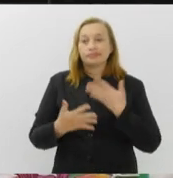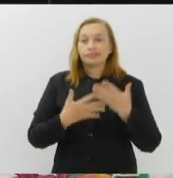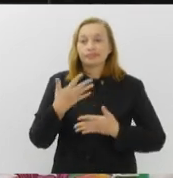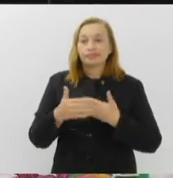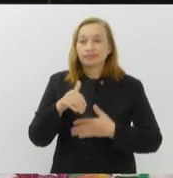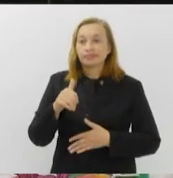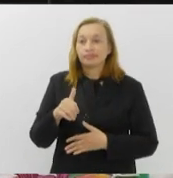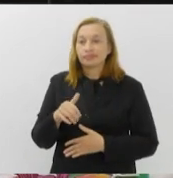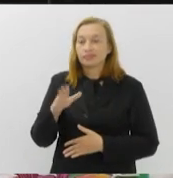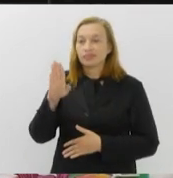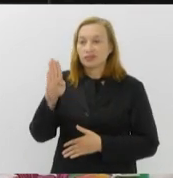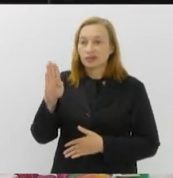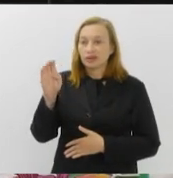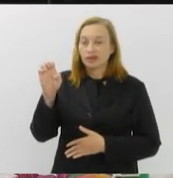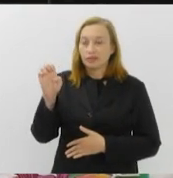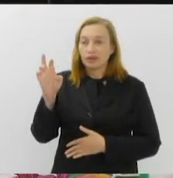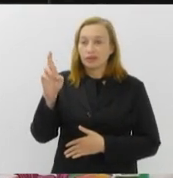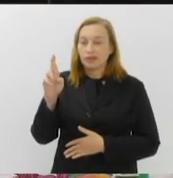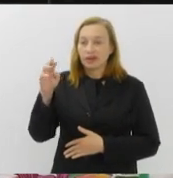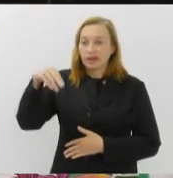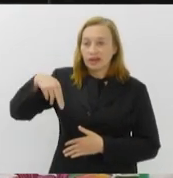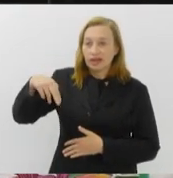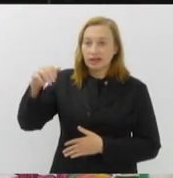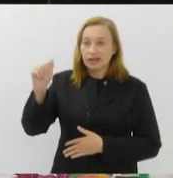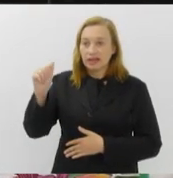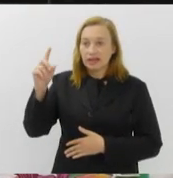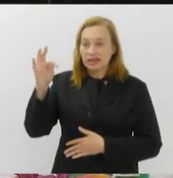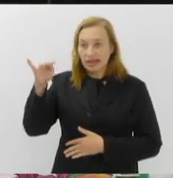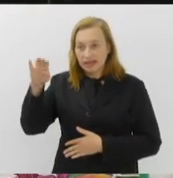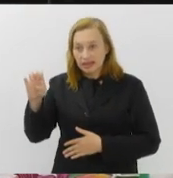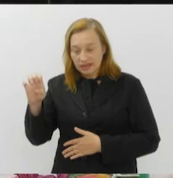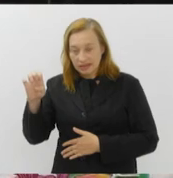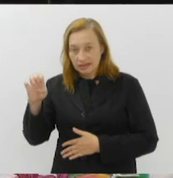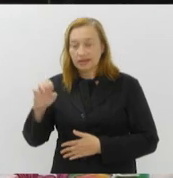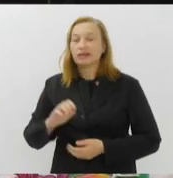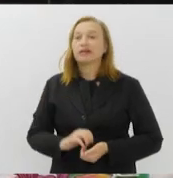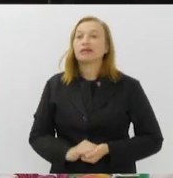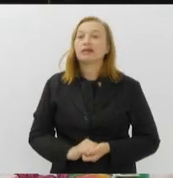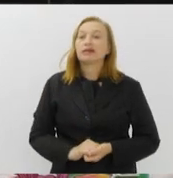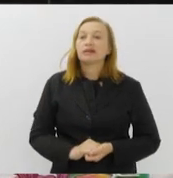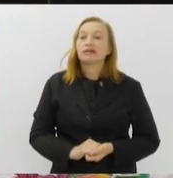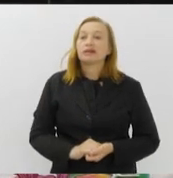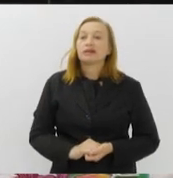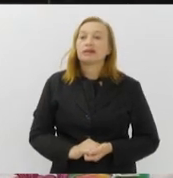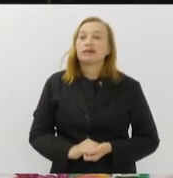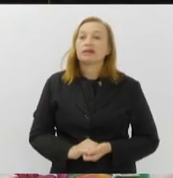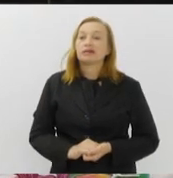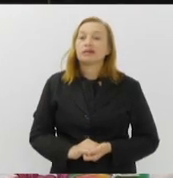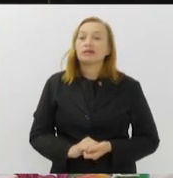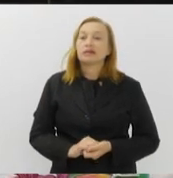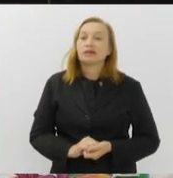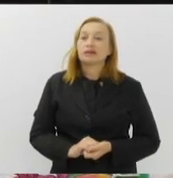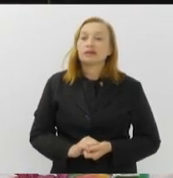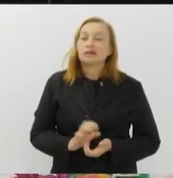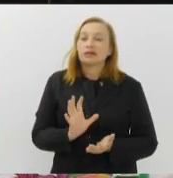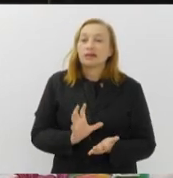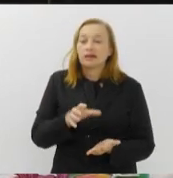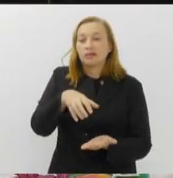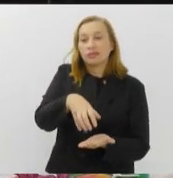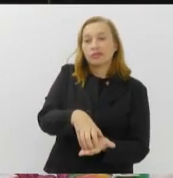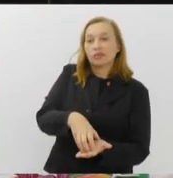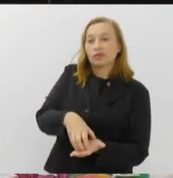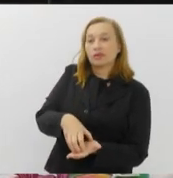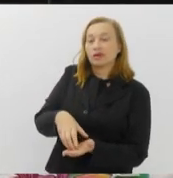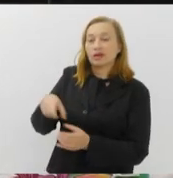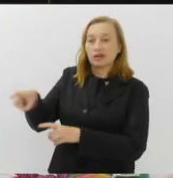senhora Bernadette Montezano, a Berna, que é da Rede Carioca de Agricultura